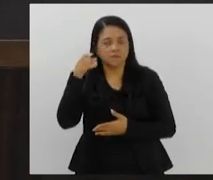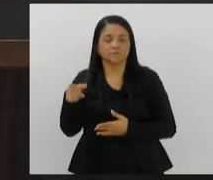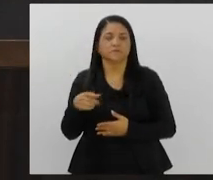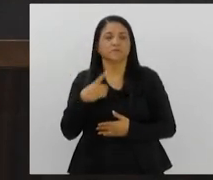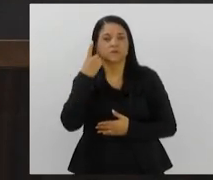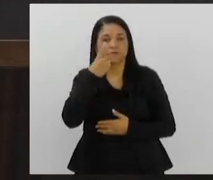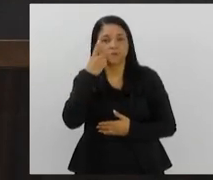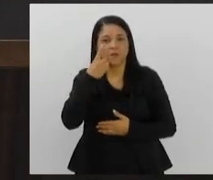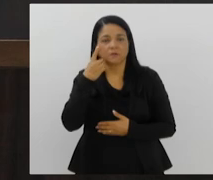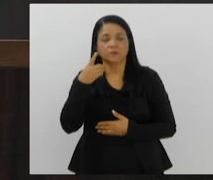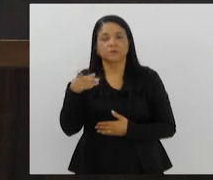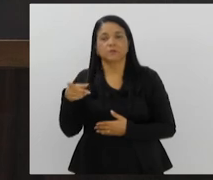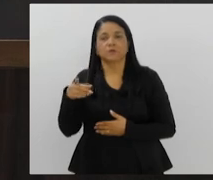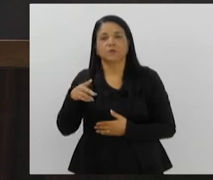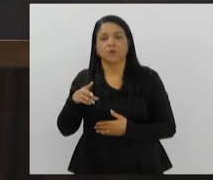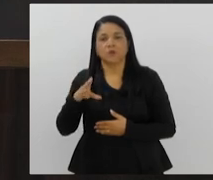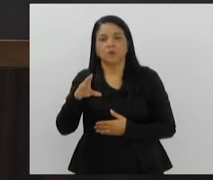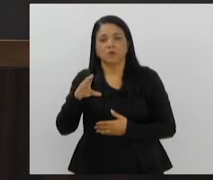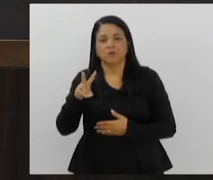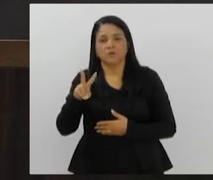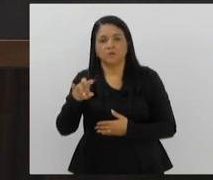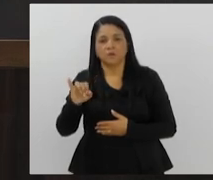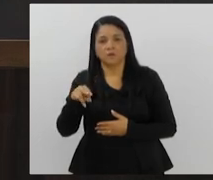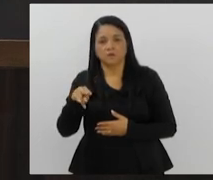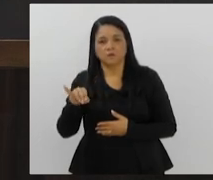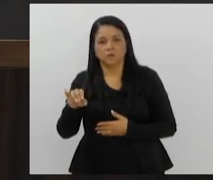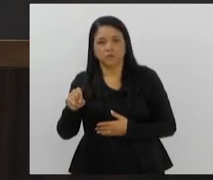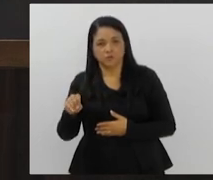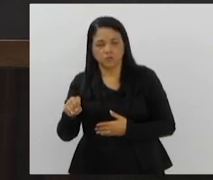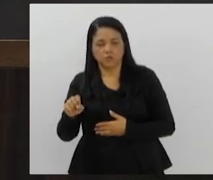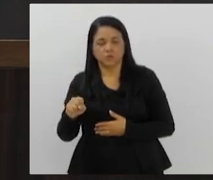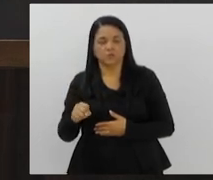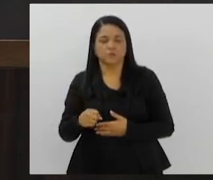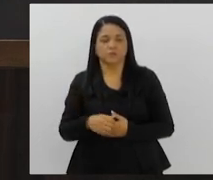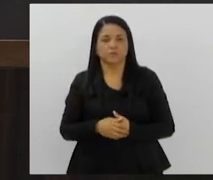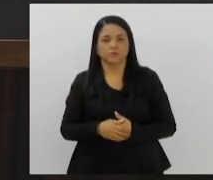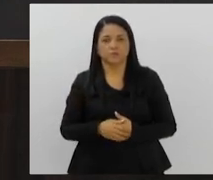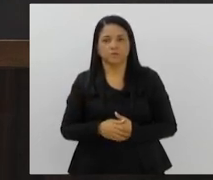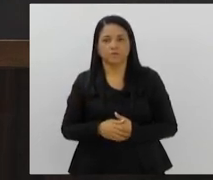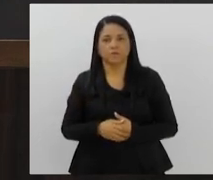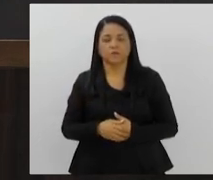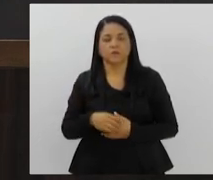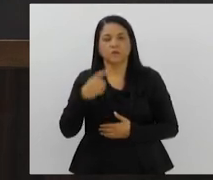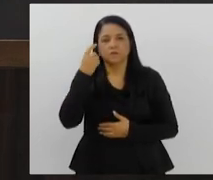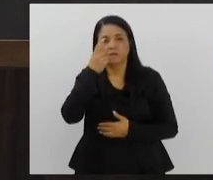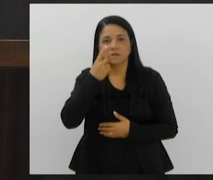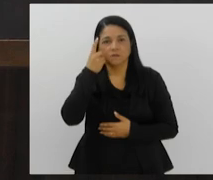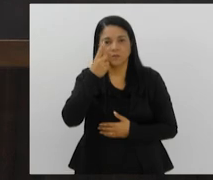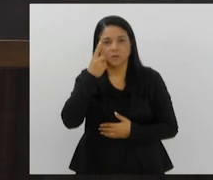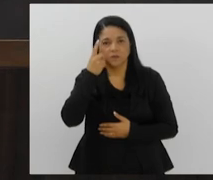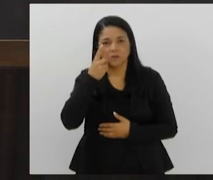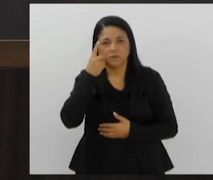Cozzolino. Não pode, que é autor. Não é, é autor, não pode. Deputado.